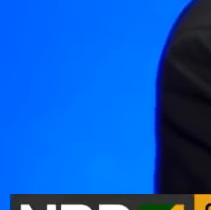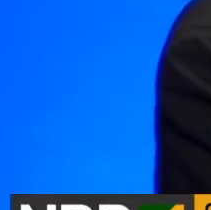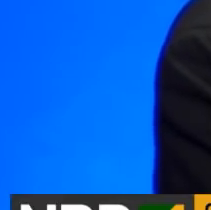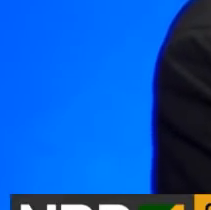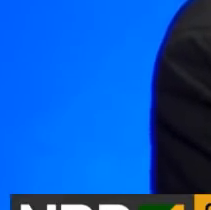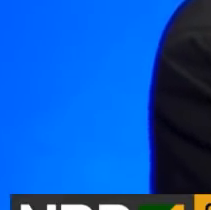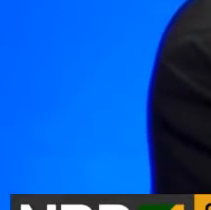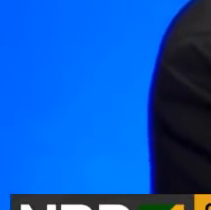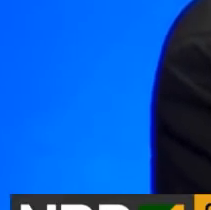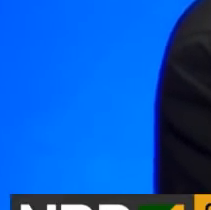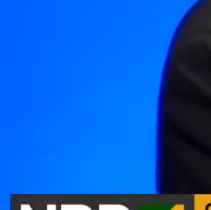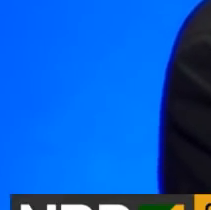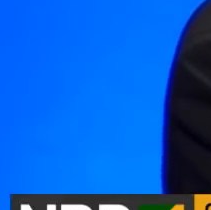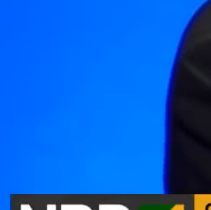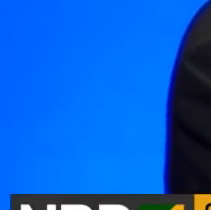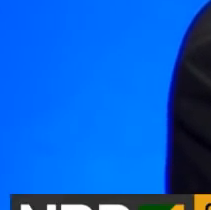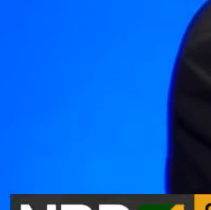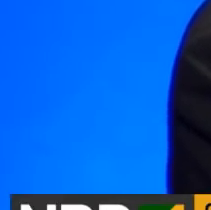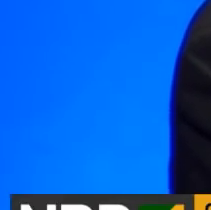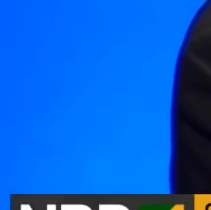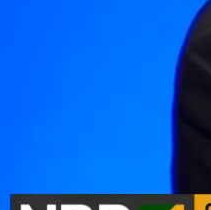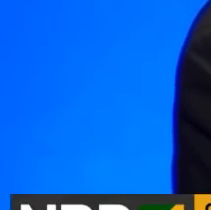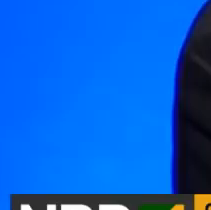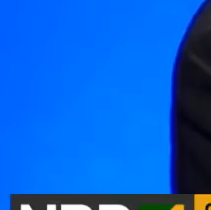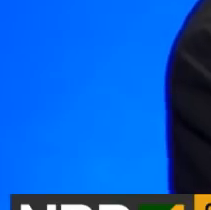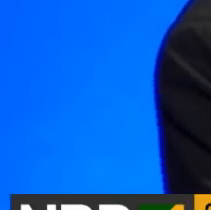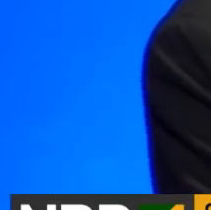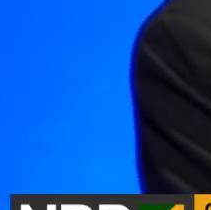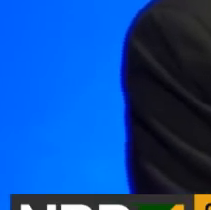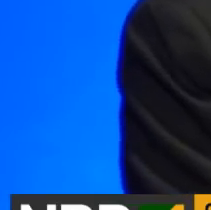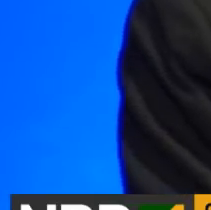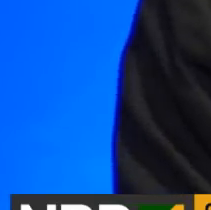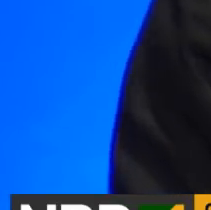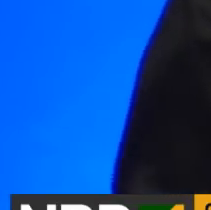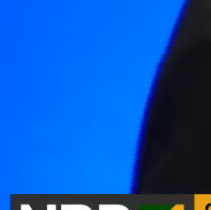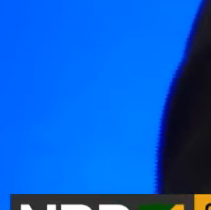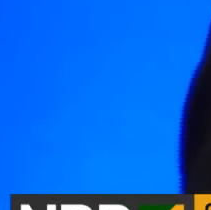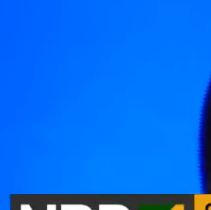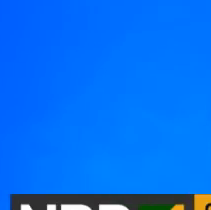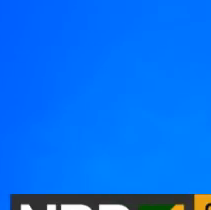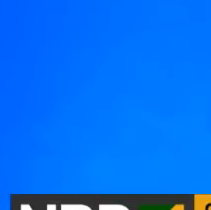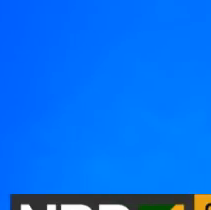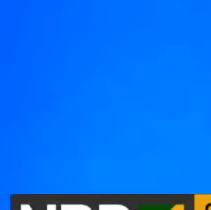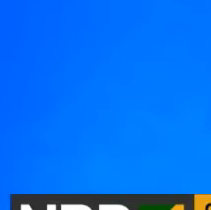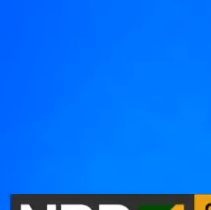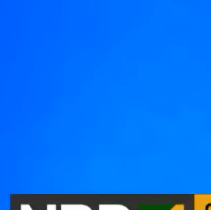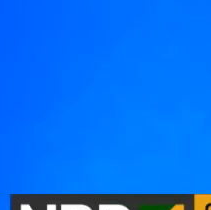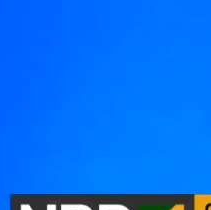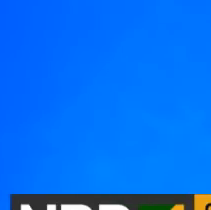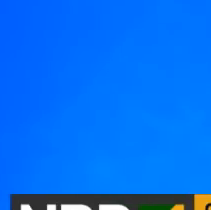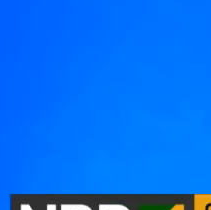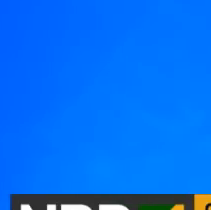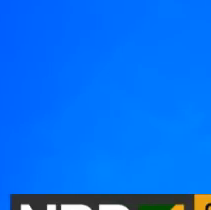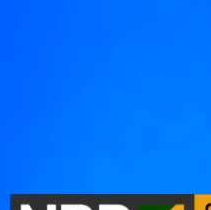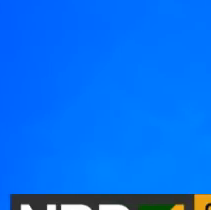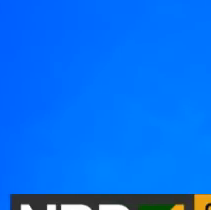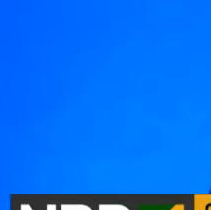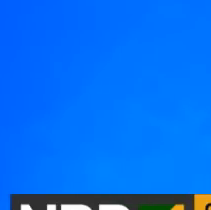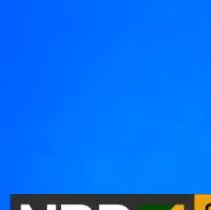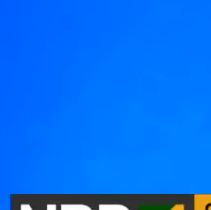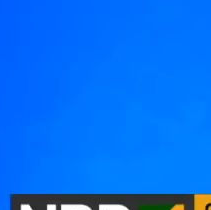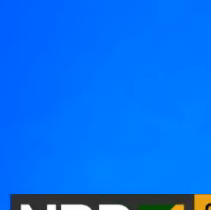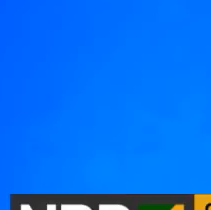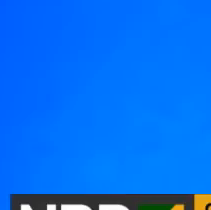problema ocorre então as atividades preventivas são fundamentais ora bem a como como como é que a